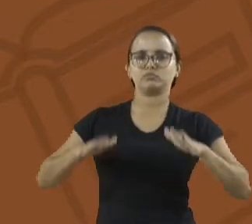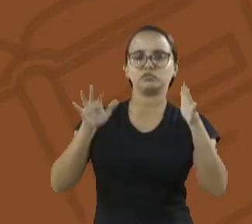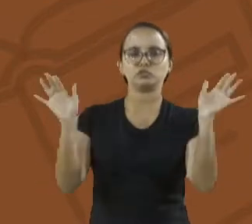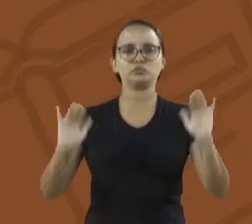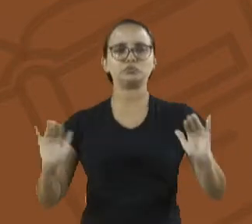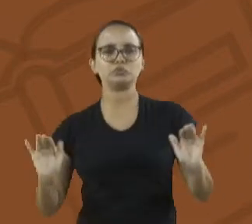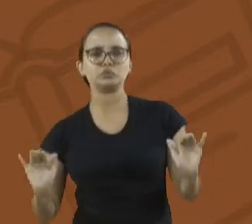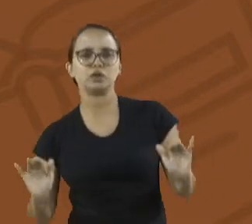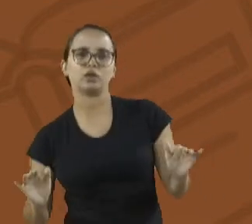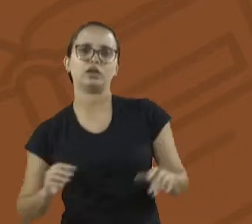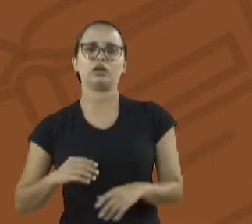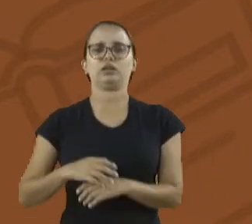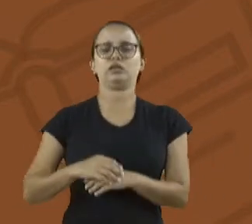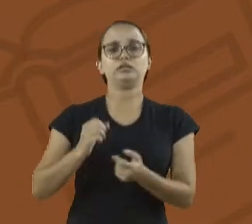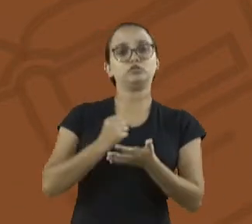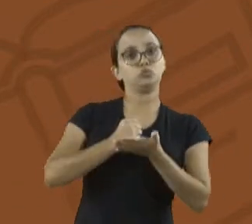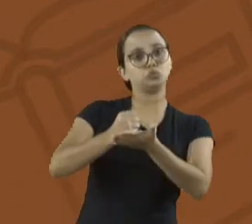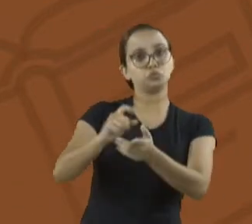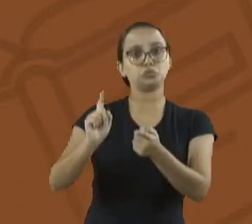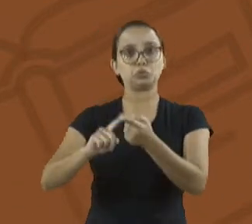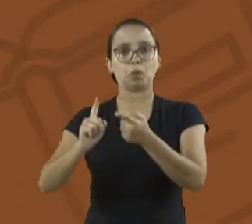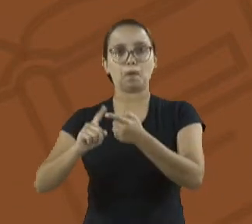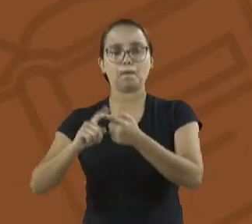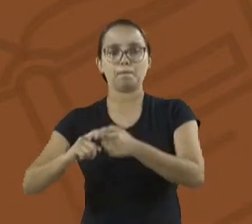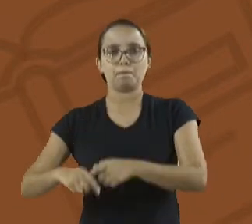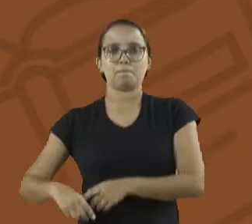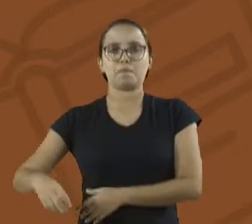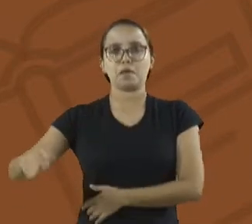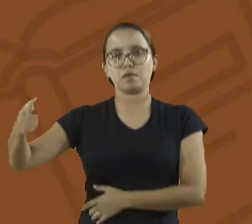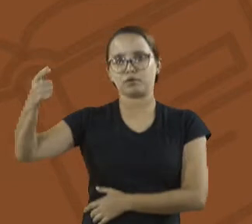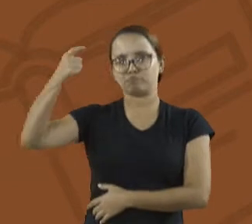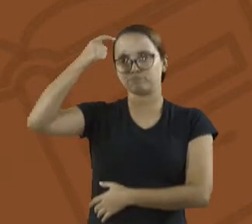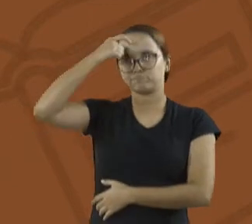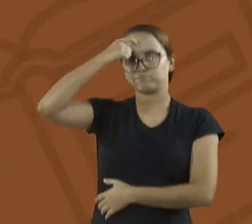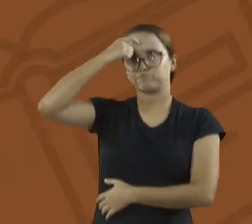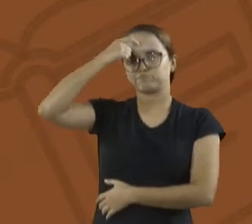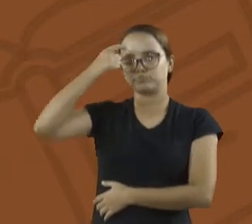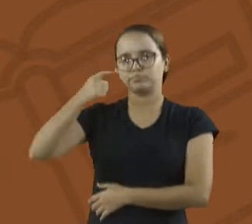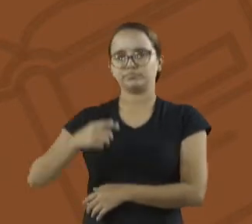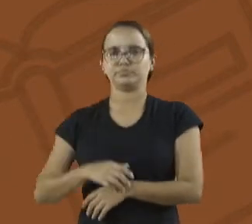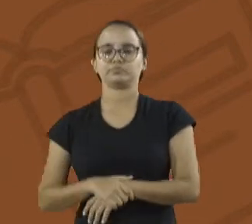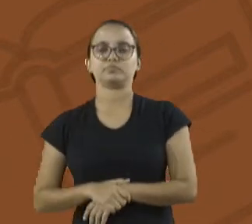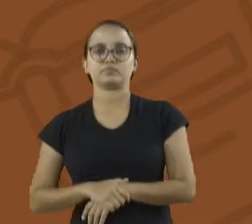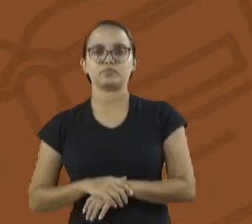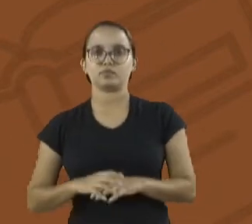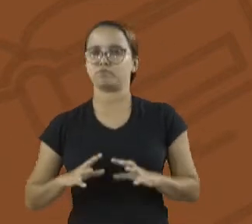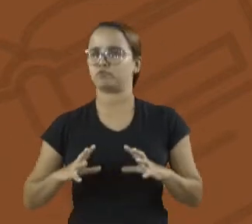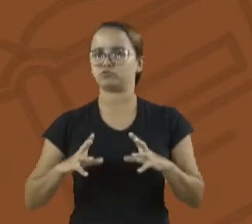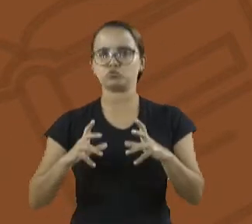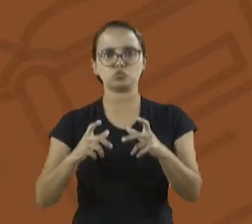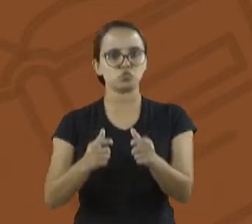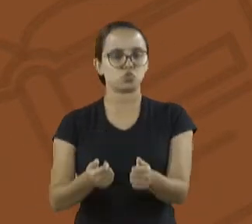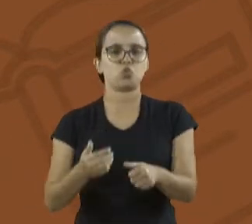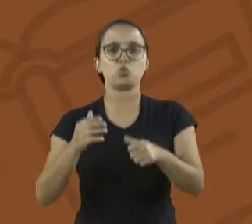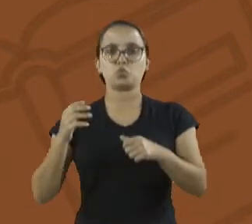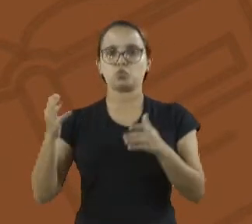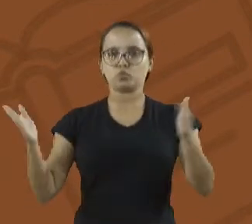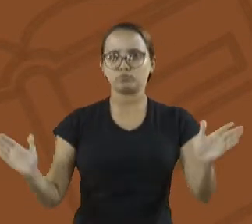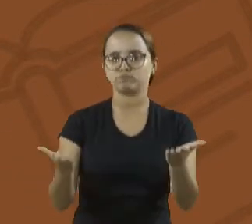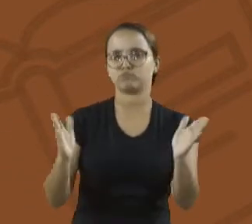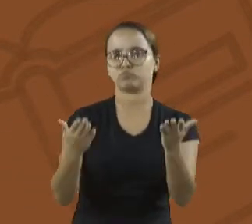nosso psicológico, nossos amigos. Isso tudo traz essa sensação de bem-estar do que a gente está colocando como promoção à